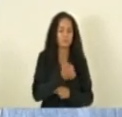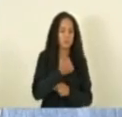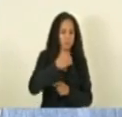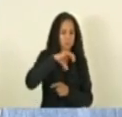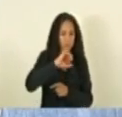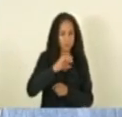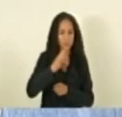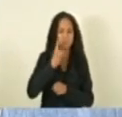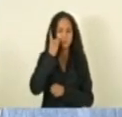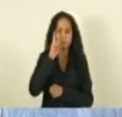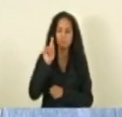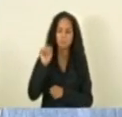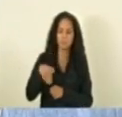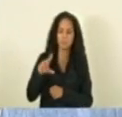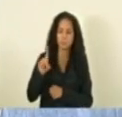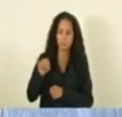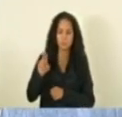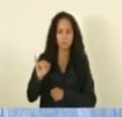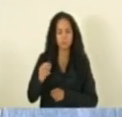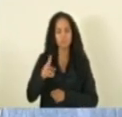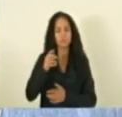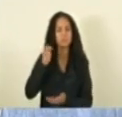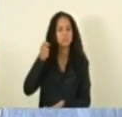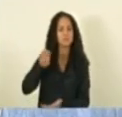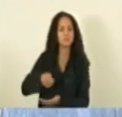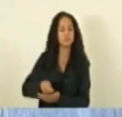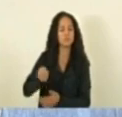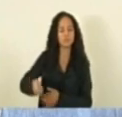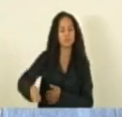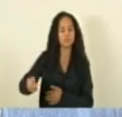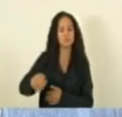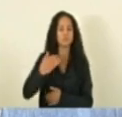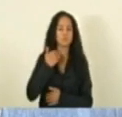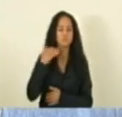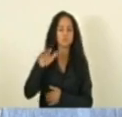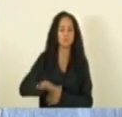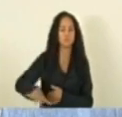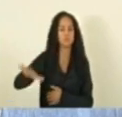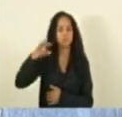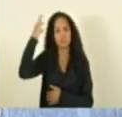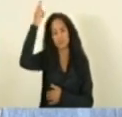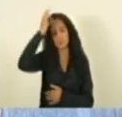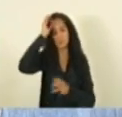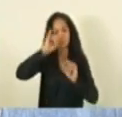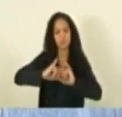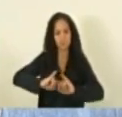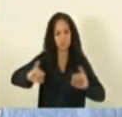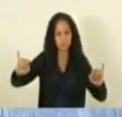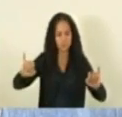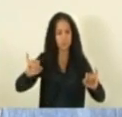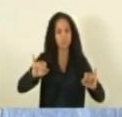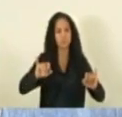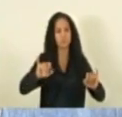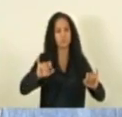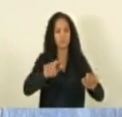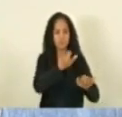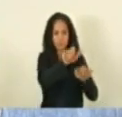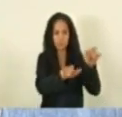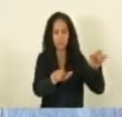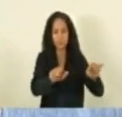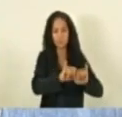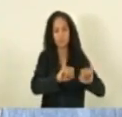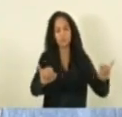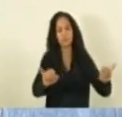que determina os estabelecimentos bancários no âmbito do Estado do Espírito Santo que divulguem aos consumidores o direito